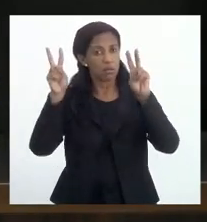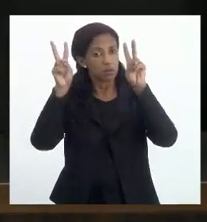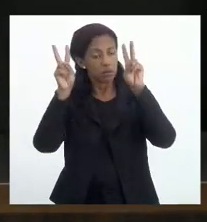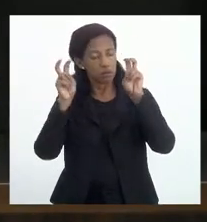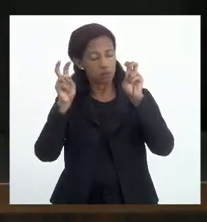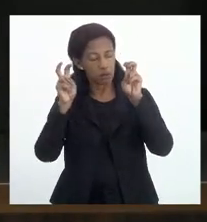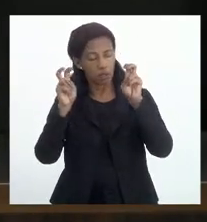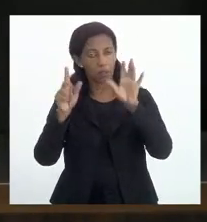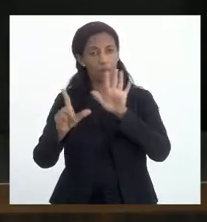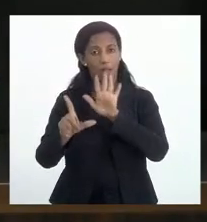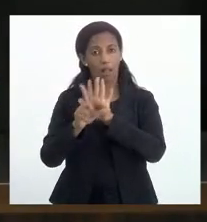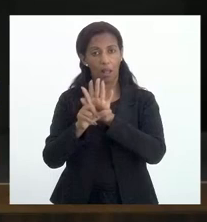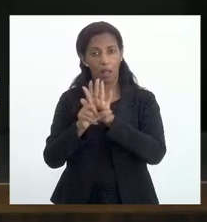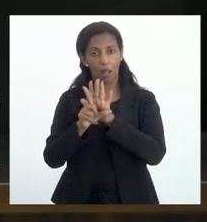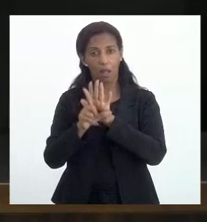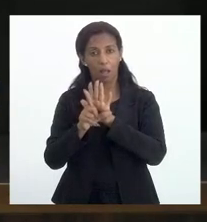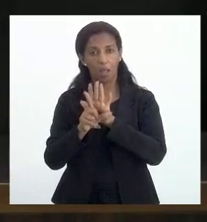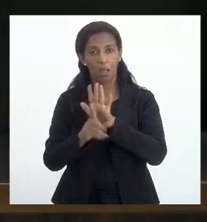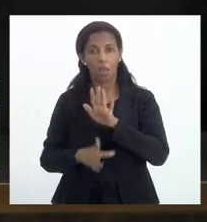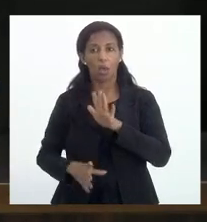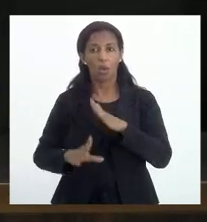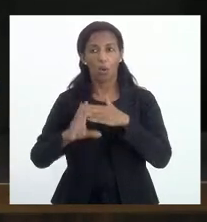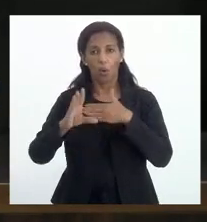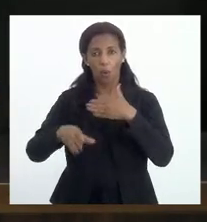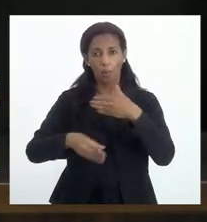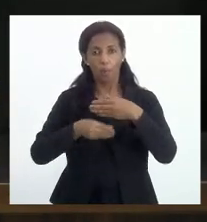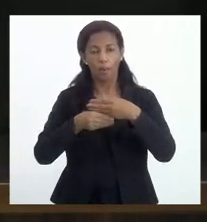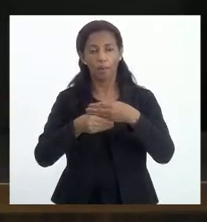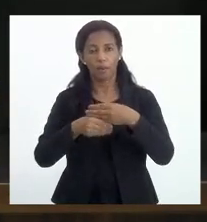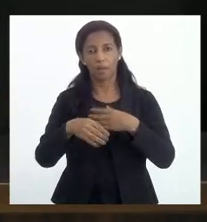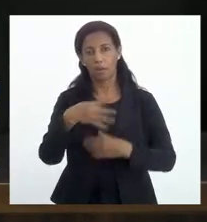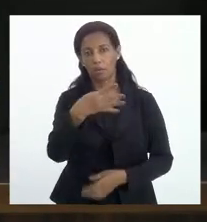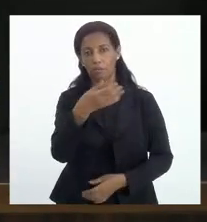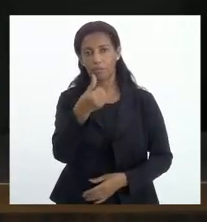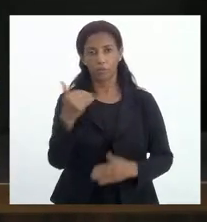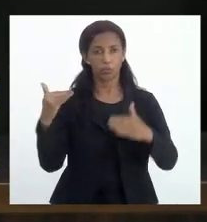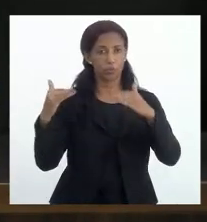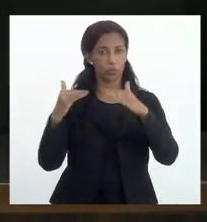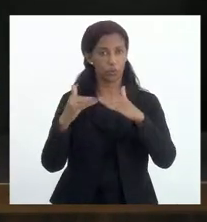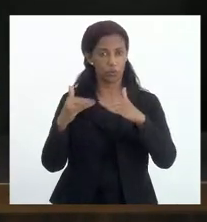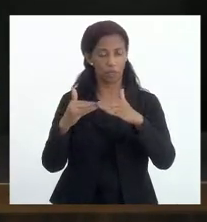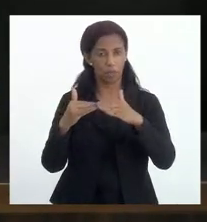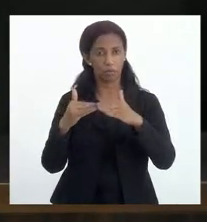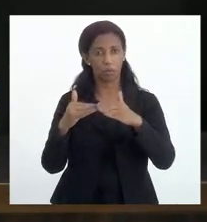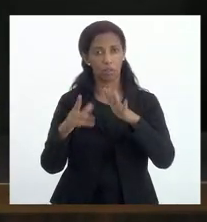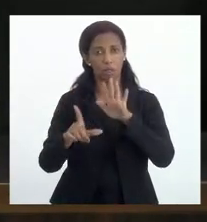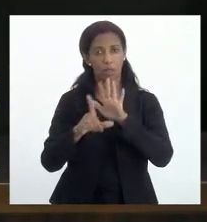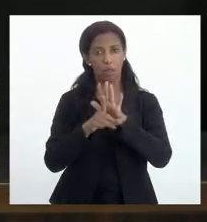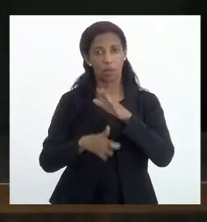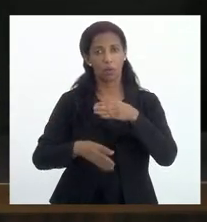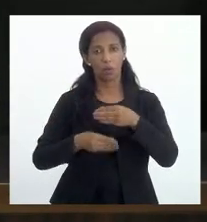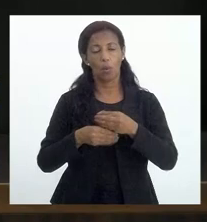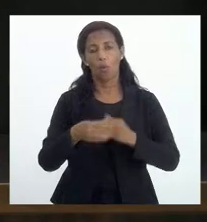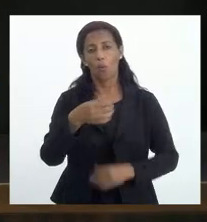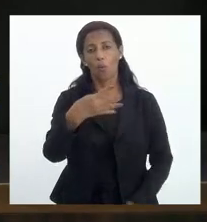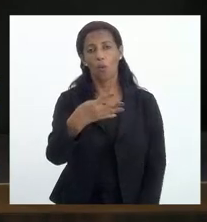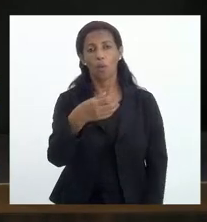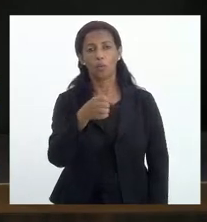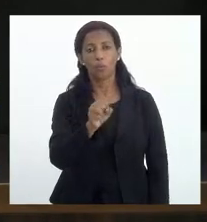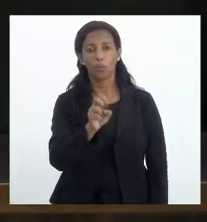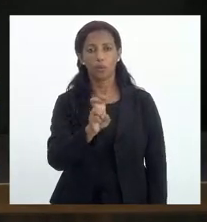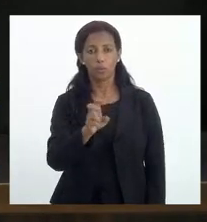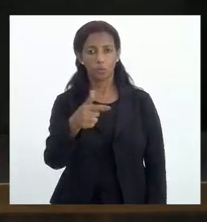é a Lei Complementar 46 do Teto de Gasto e a Lei Complementar